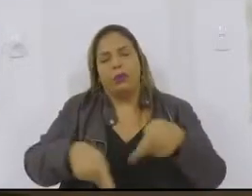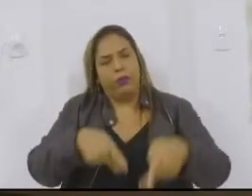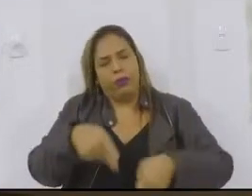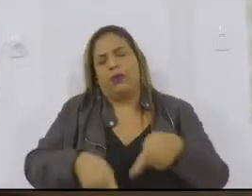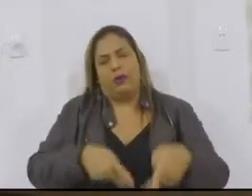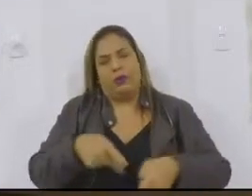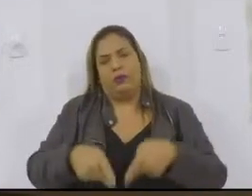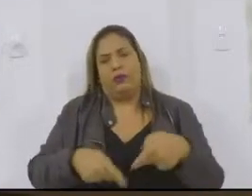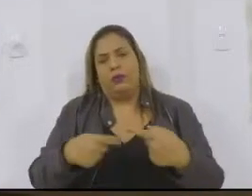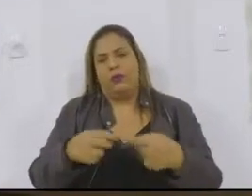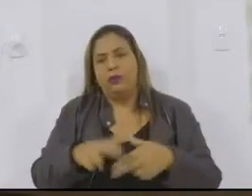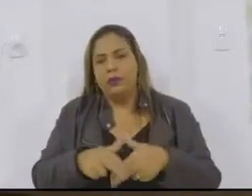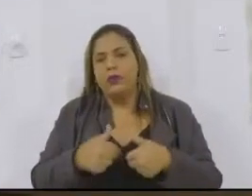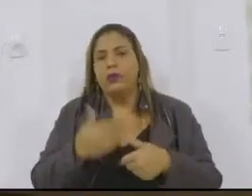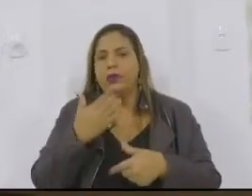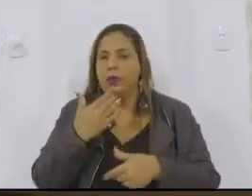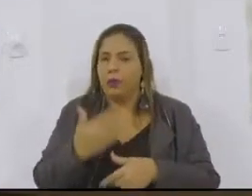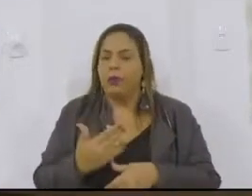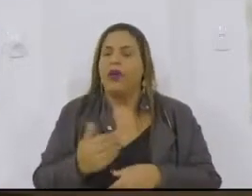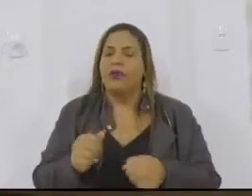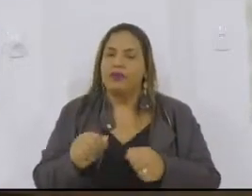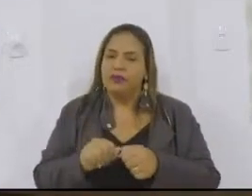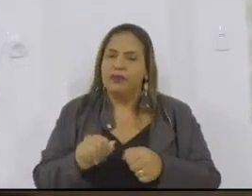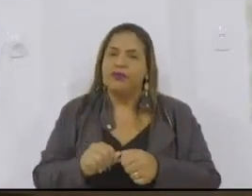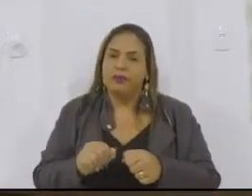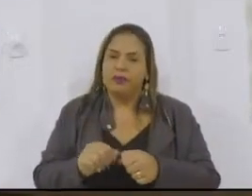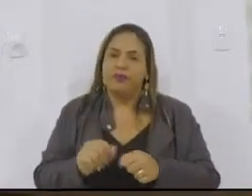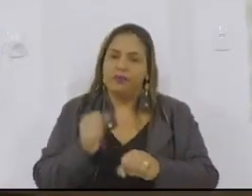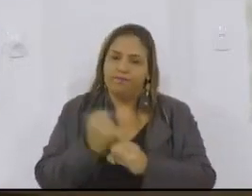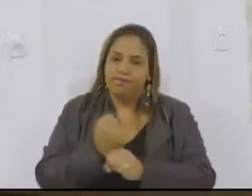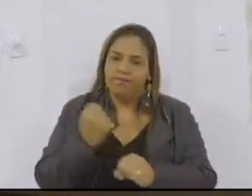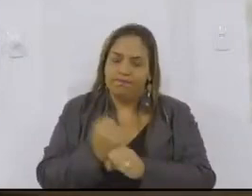grado a realização desse serviço.